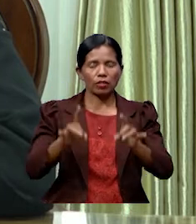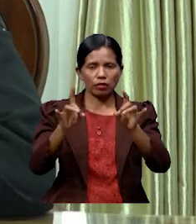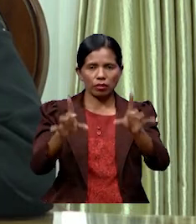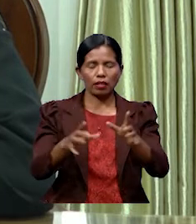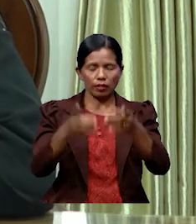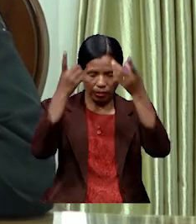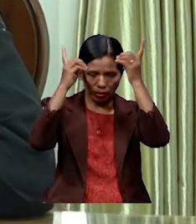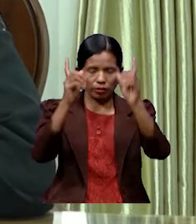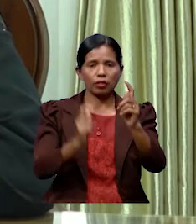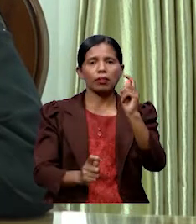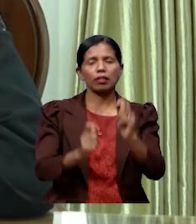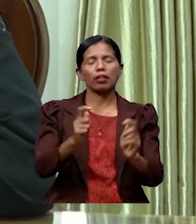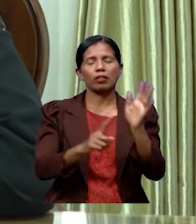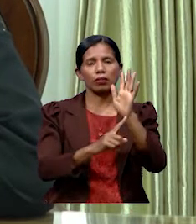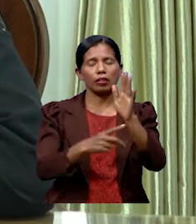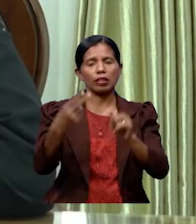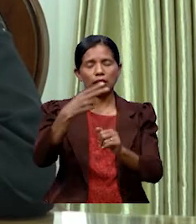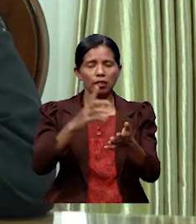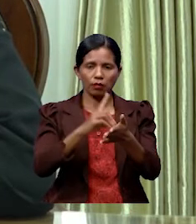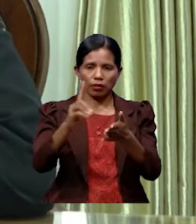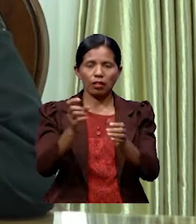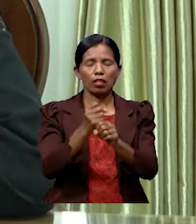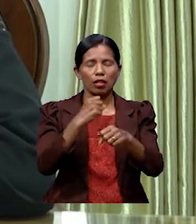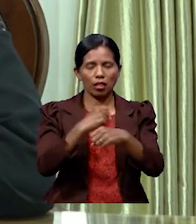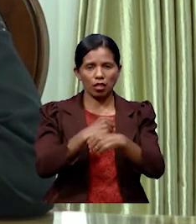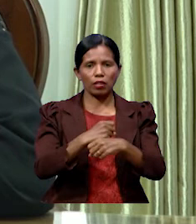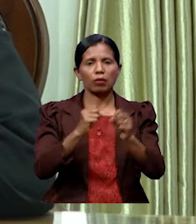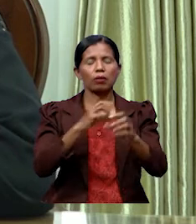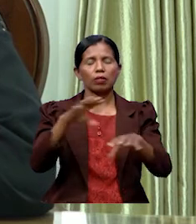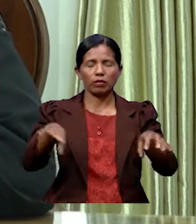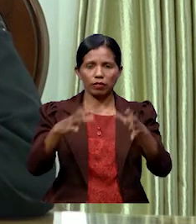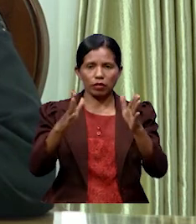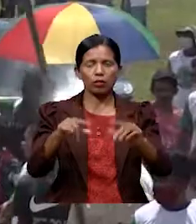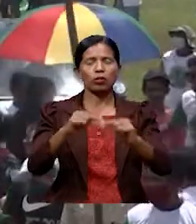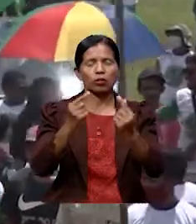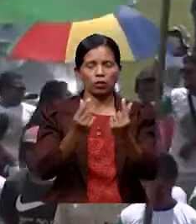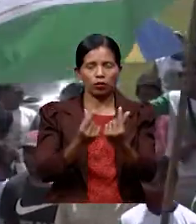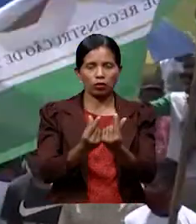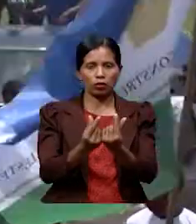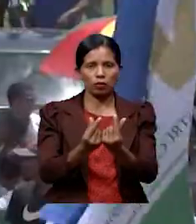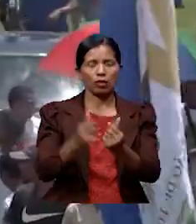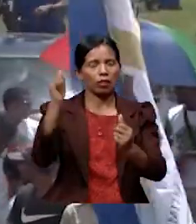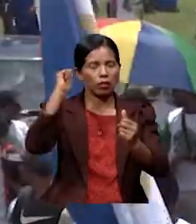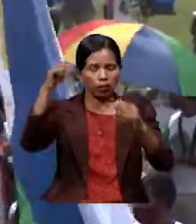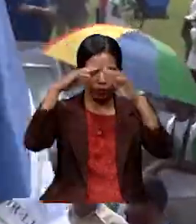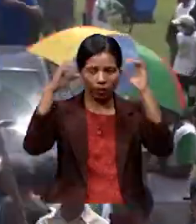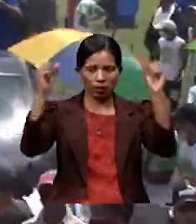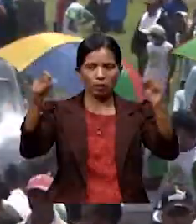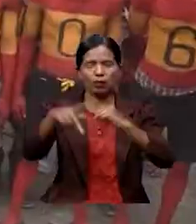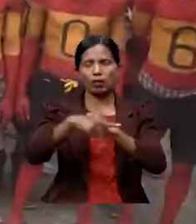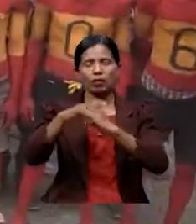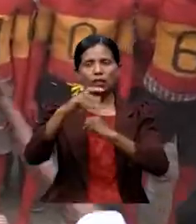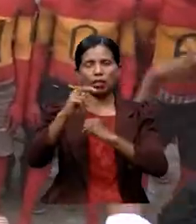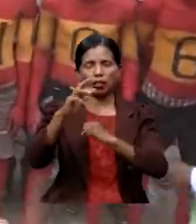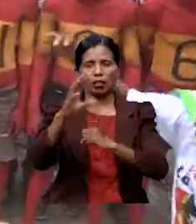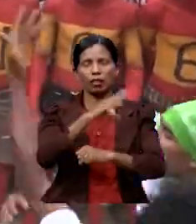Tribunal ne fosai e a quinta semana ne a foi em halo deliberação ba recurso husi equipa candidato presidente da República, husi partido CNRT no